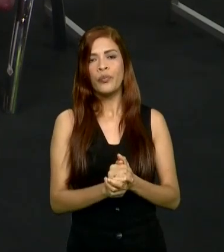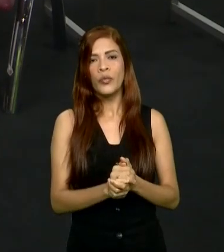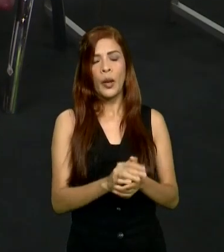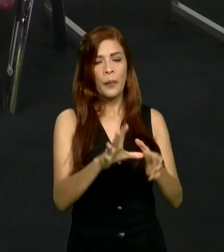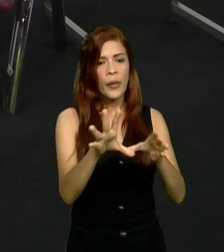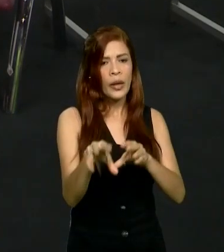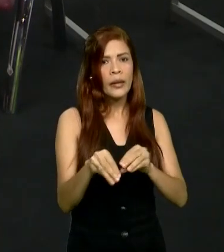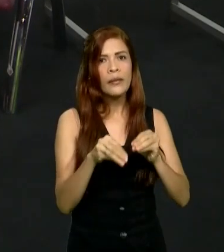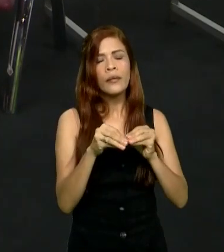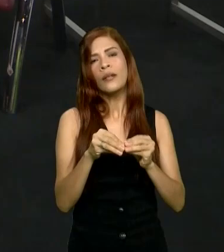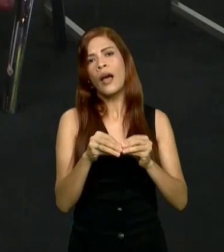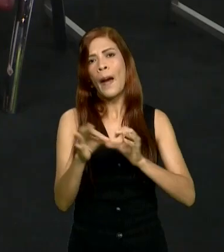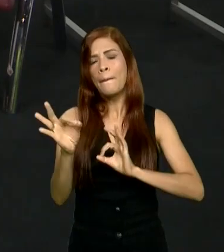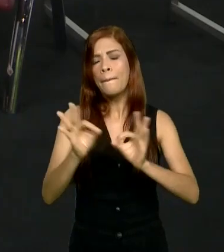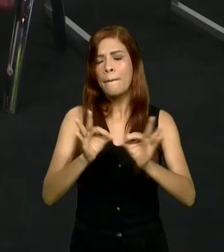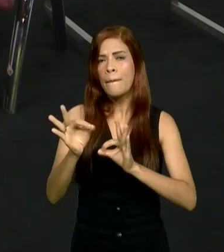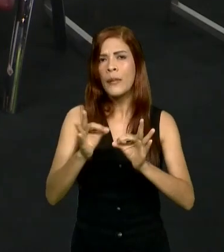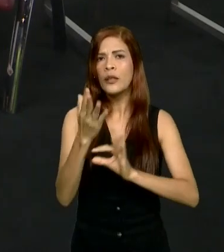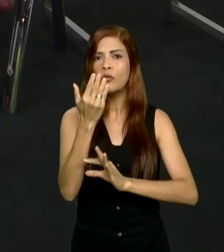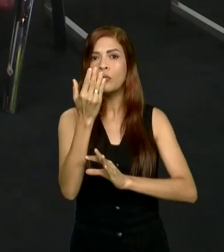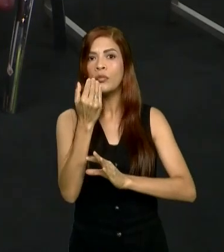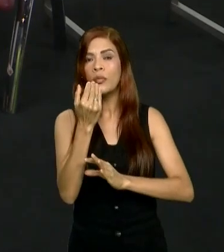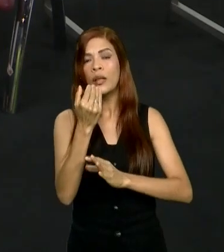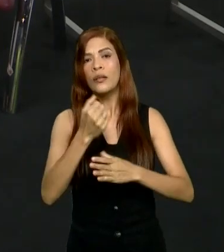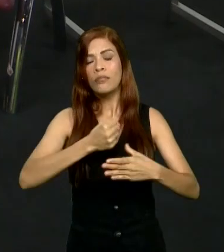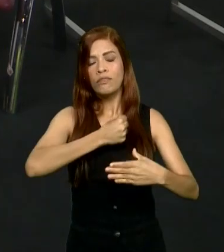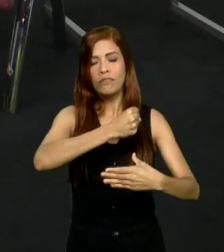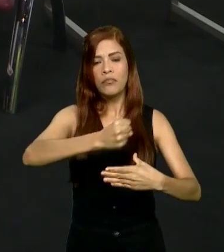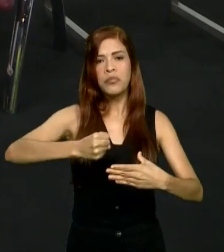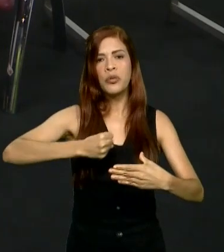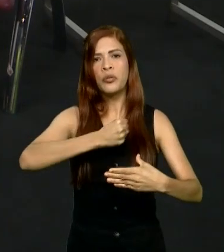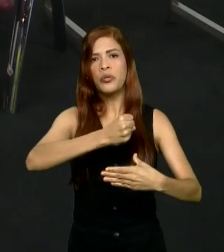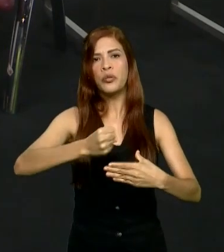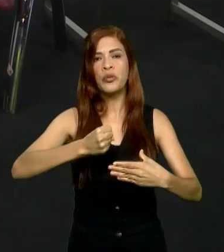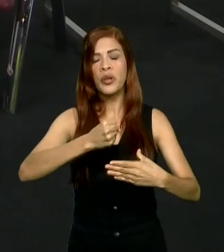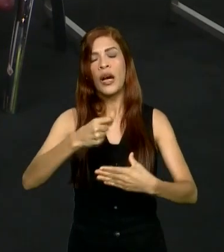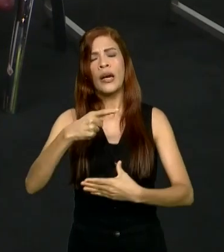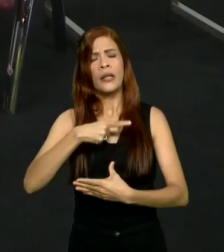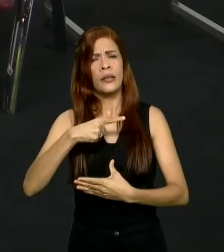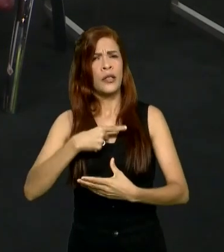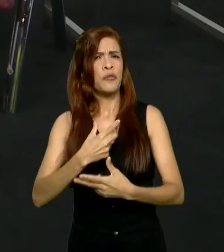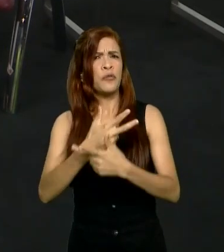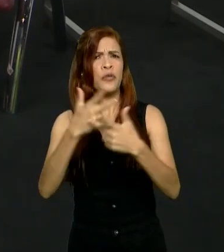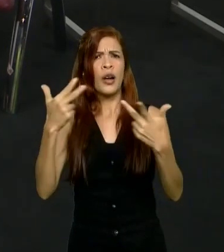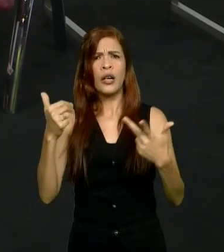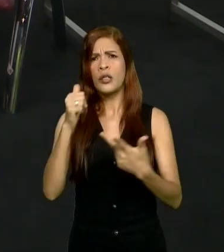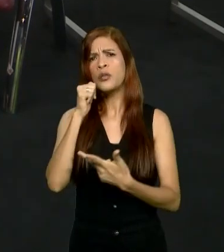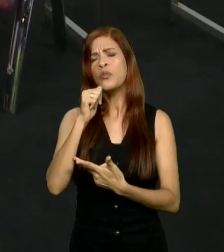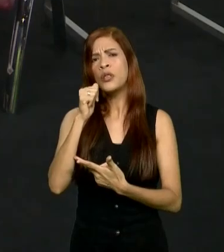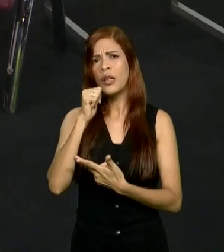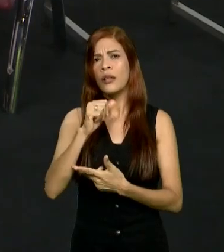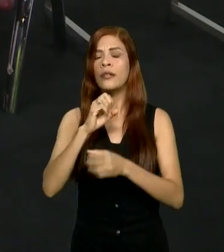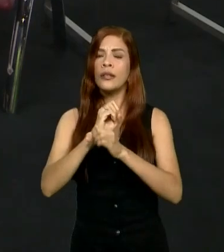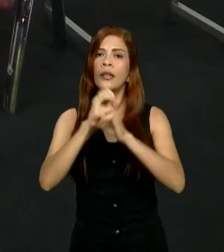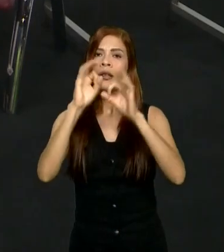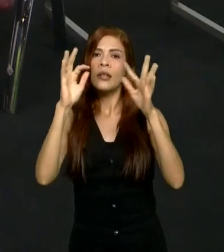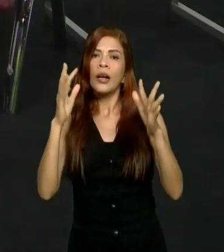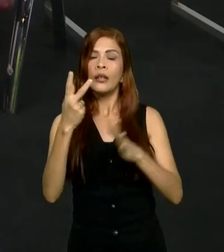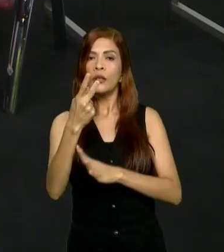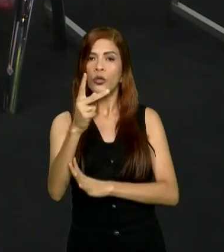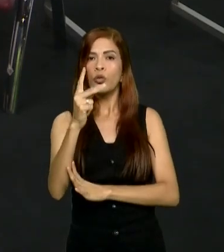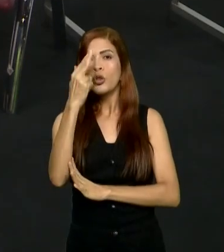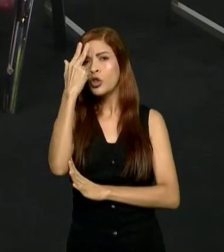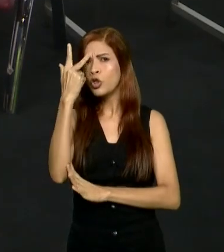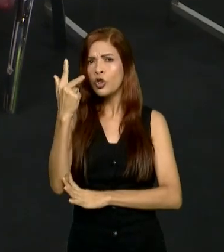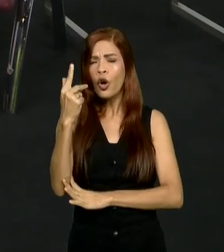ao preparar desse alimento na cozinha. Então, assim, tem muita mulher, você conheceu muitas mulheres. Lógico que na tua história familiar deve ter